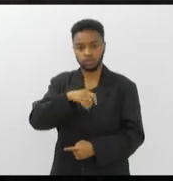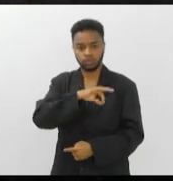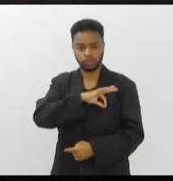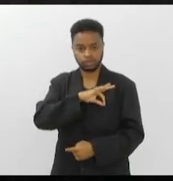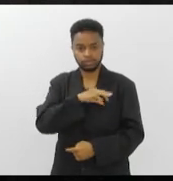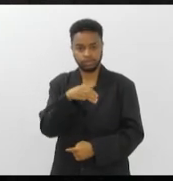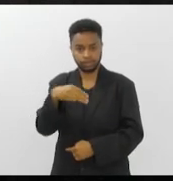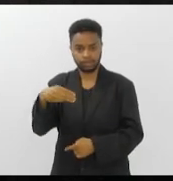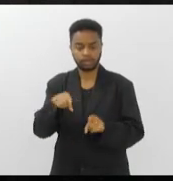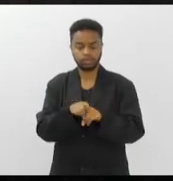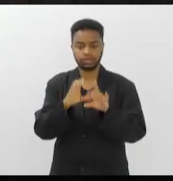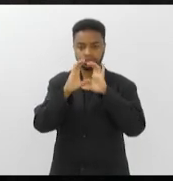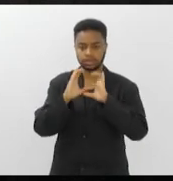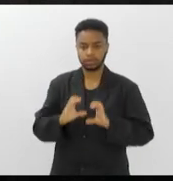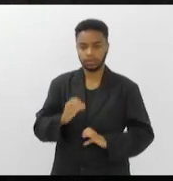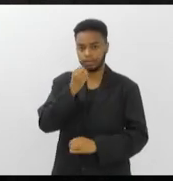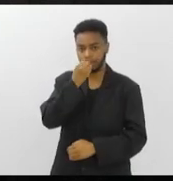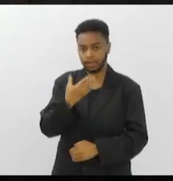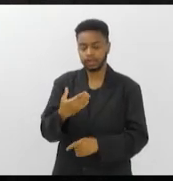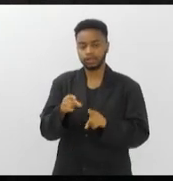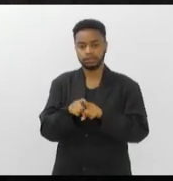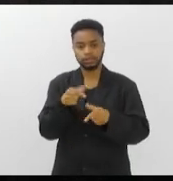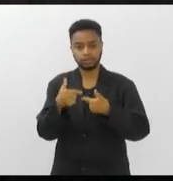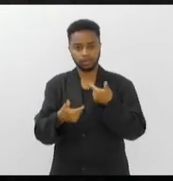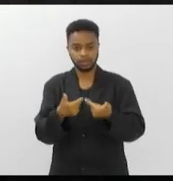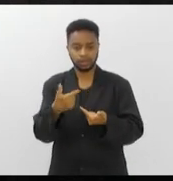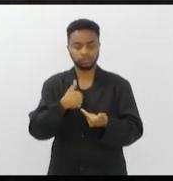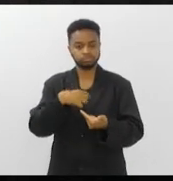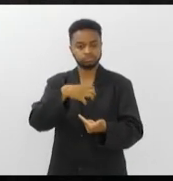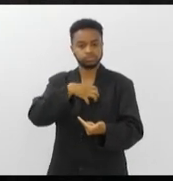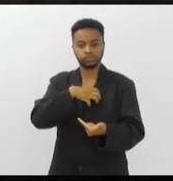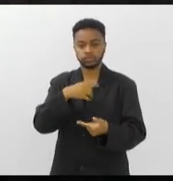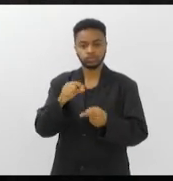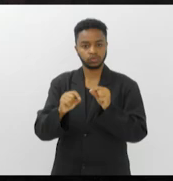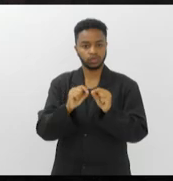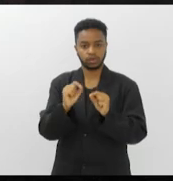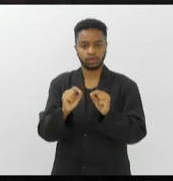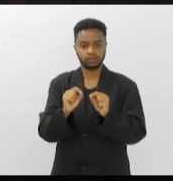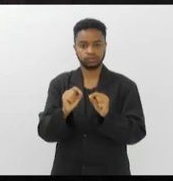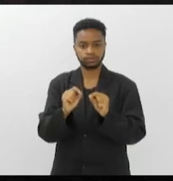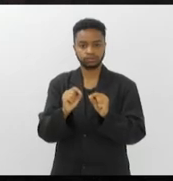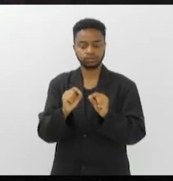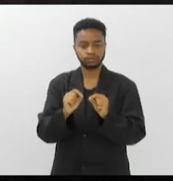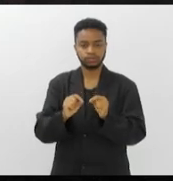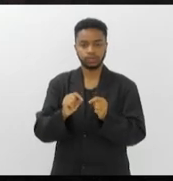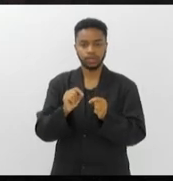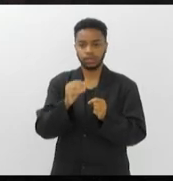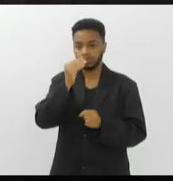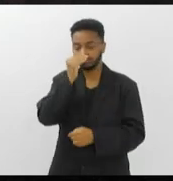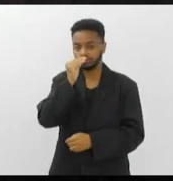como cidadão de bem, como trabalhador, me senti totalmente desrespeitado